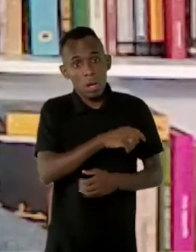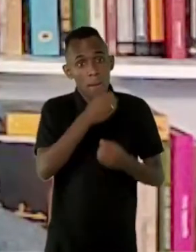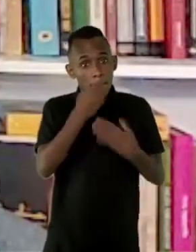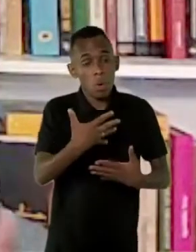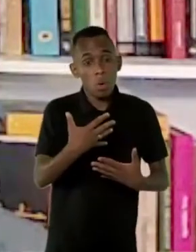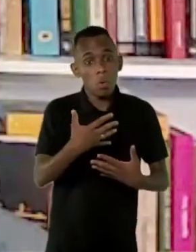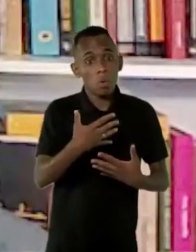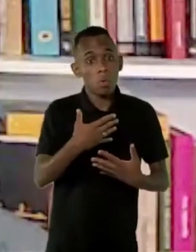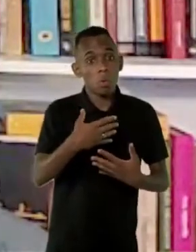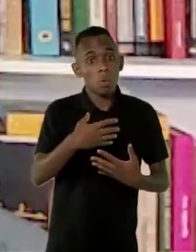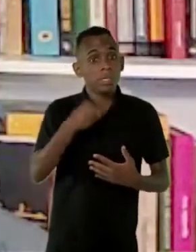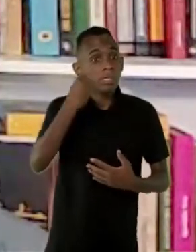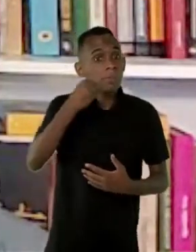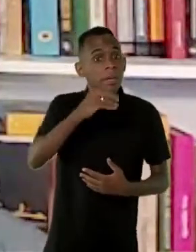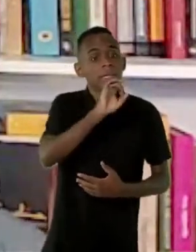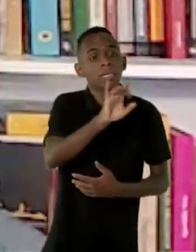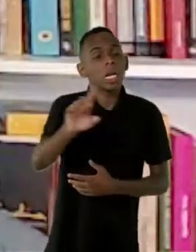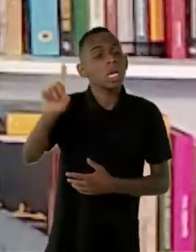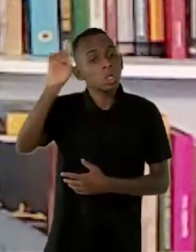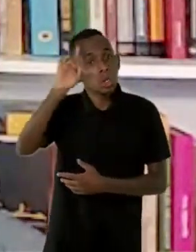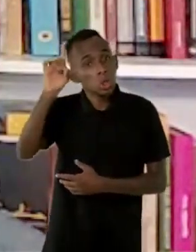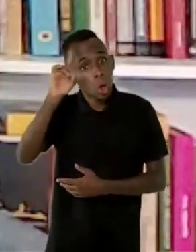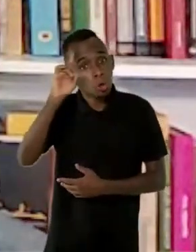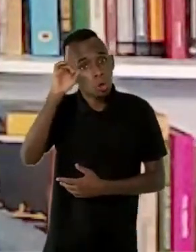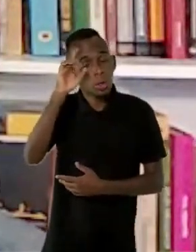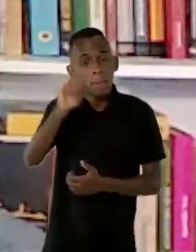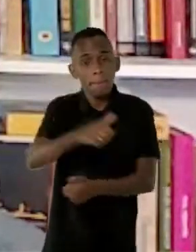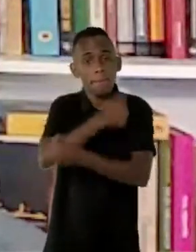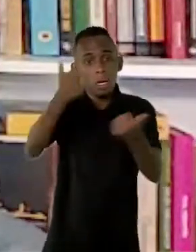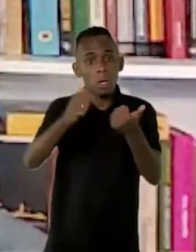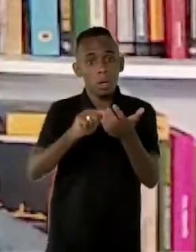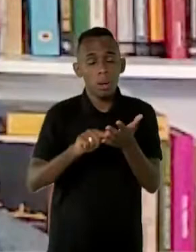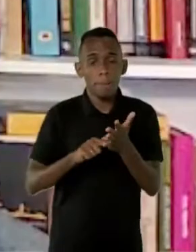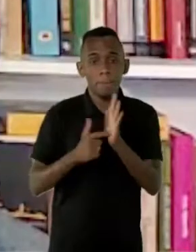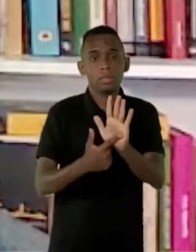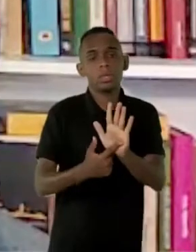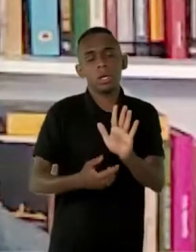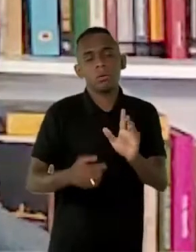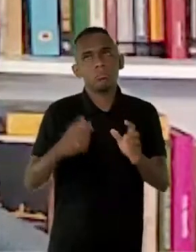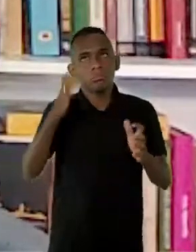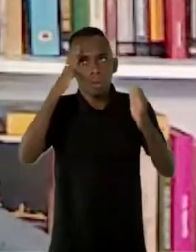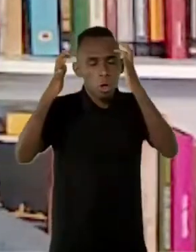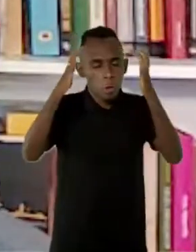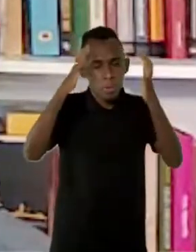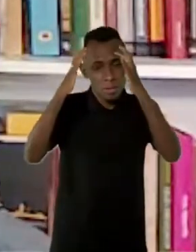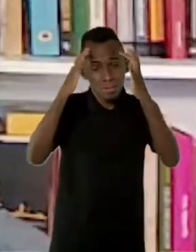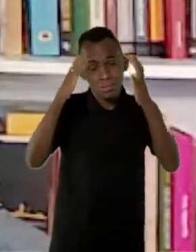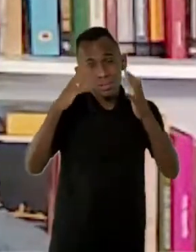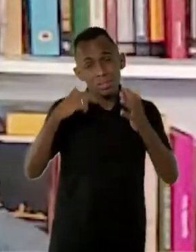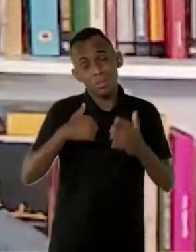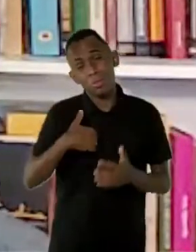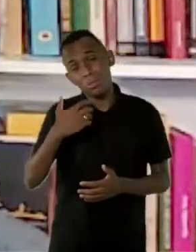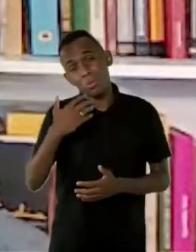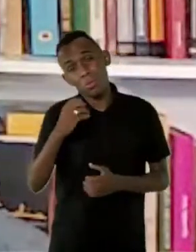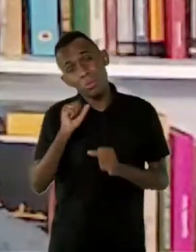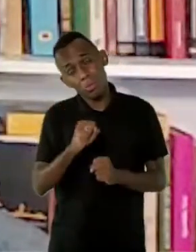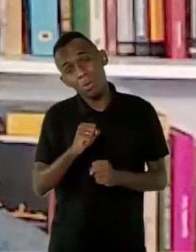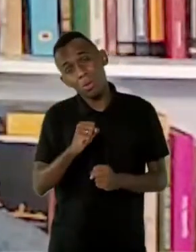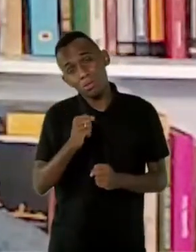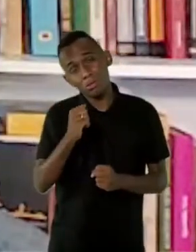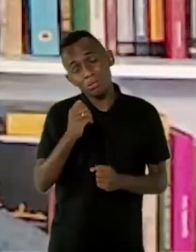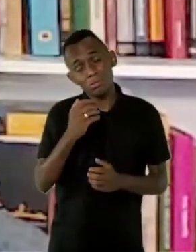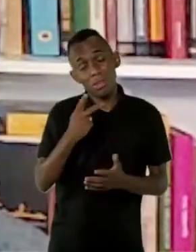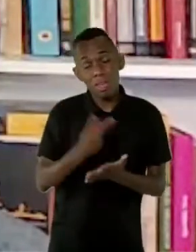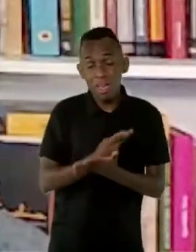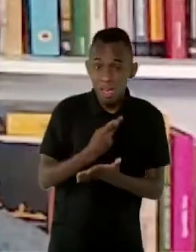tinha melhor de expressar o pensamento dela. Então, eu acho que foi um pouco por aí. Mas posso estar errado, também posso estar enganado. Você chegou a